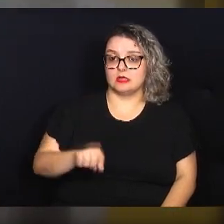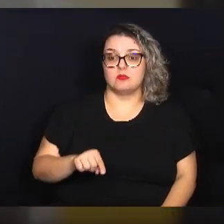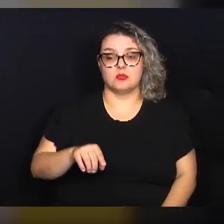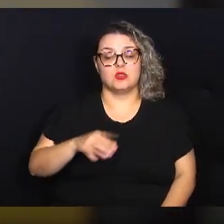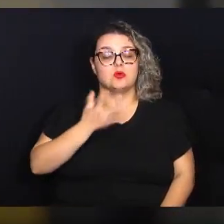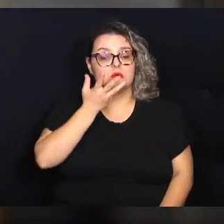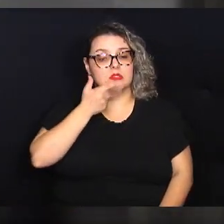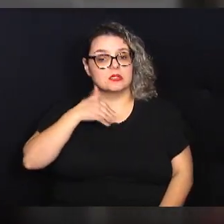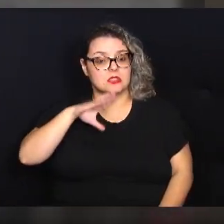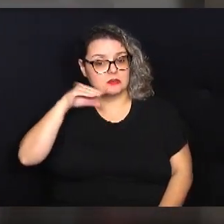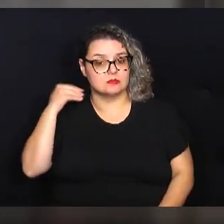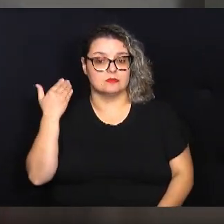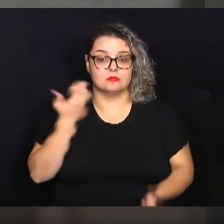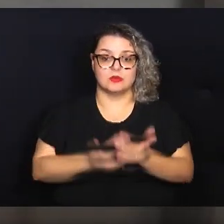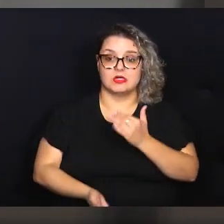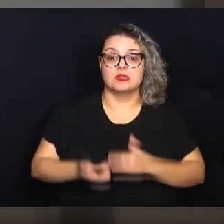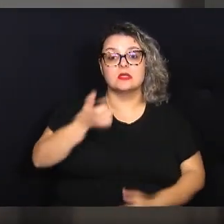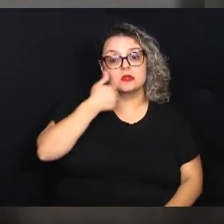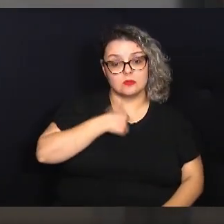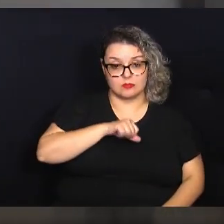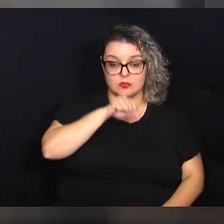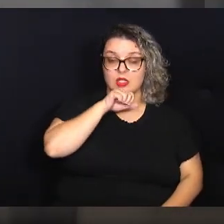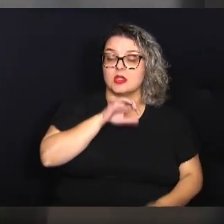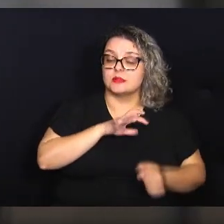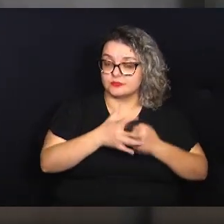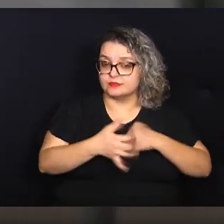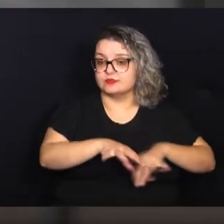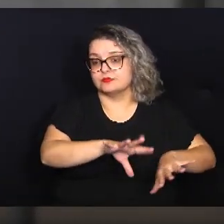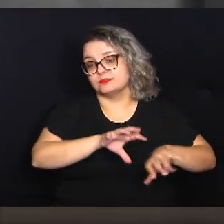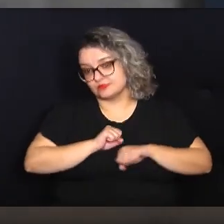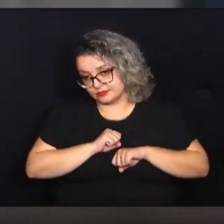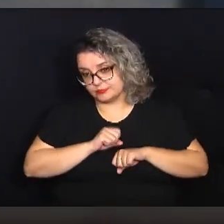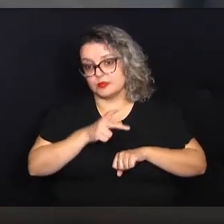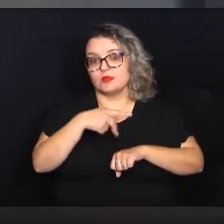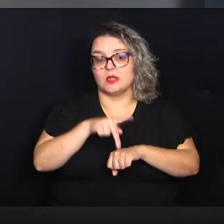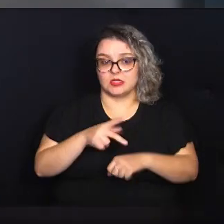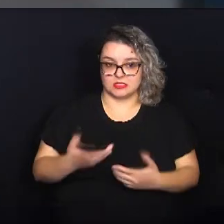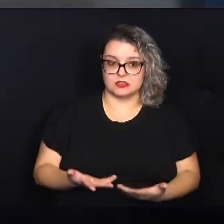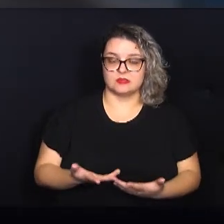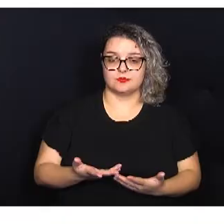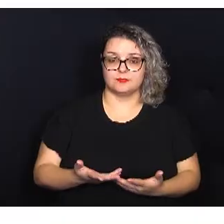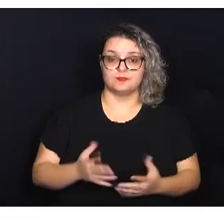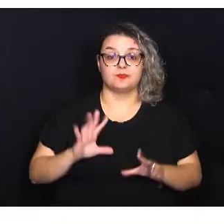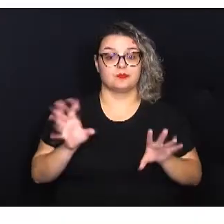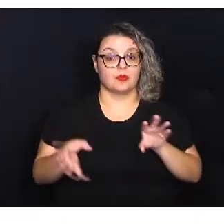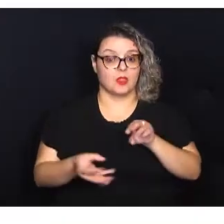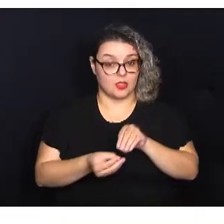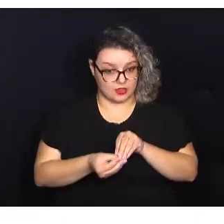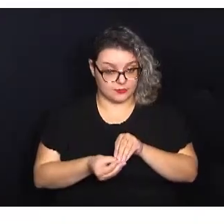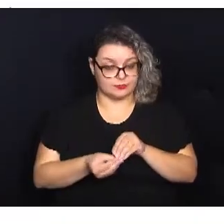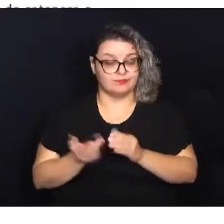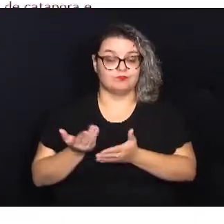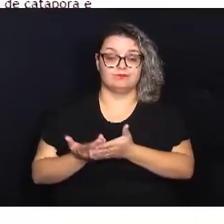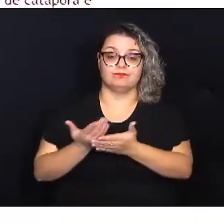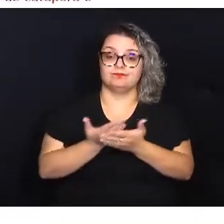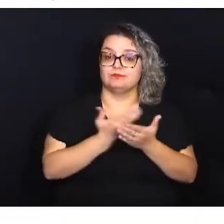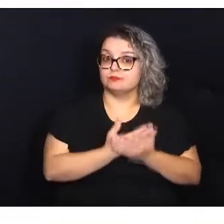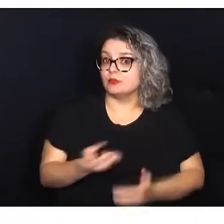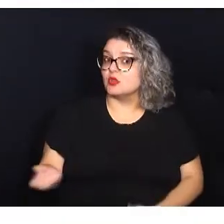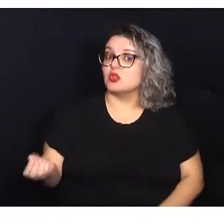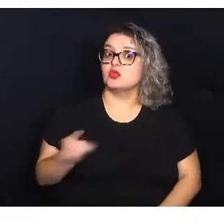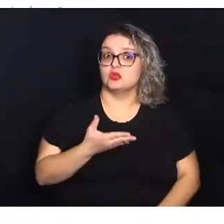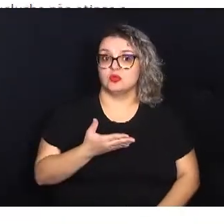crianças e adolescentes perderam suas mães por Covid-19 no país. A conclusão é de um